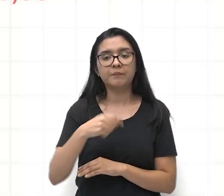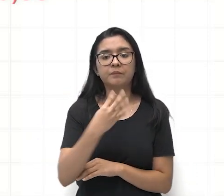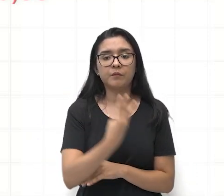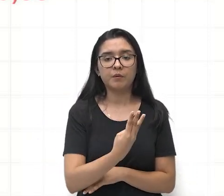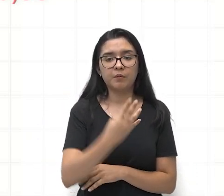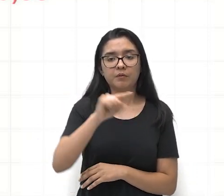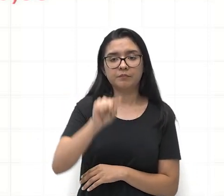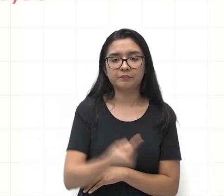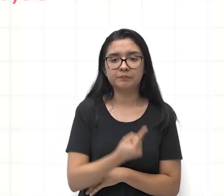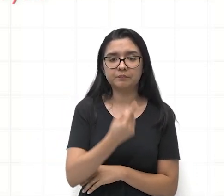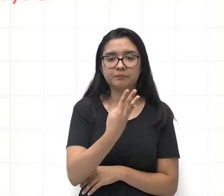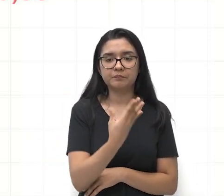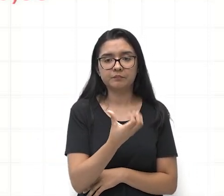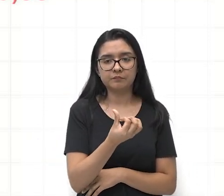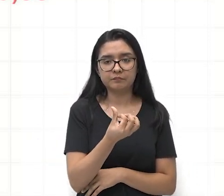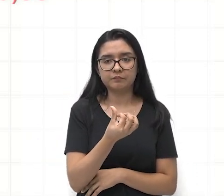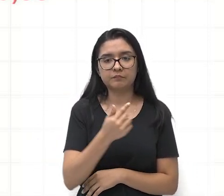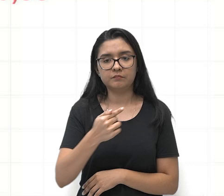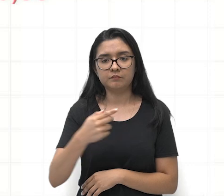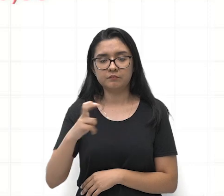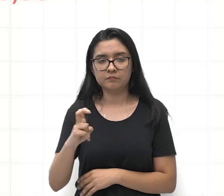a R$